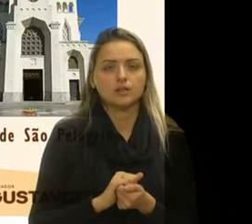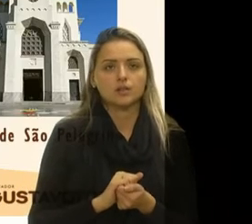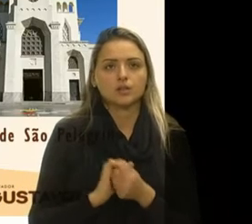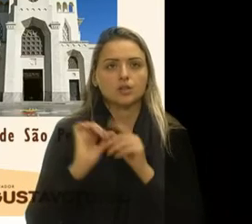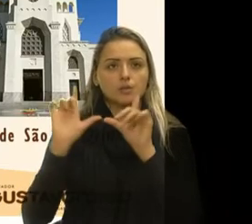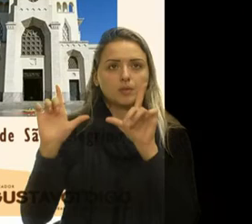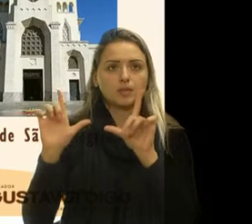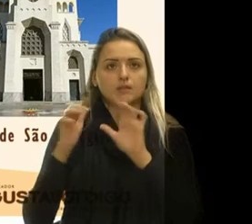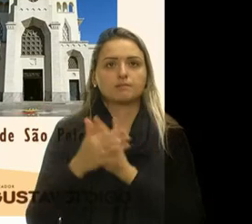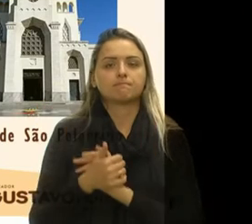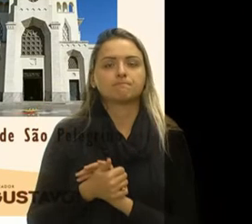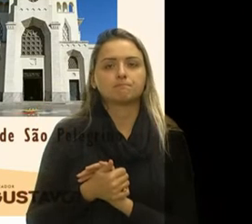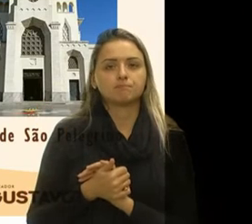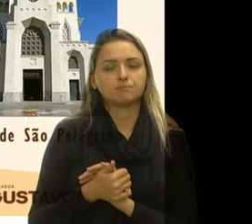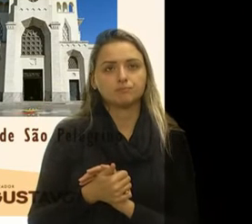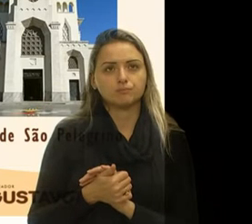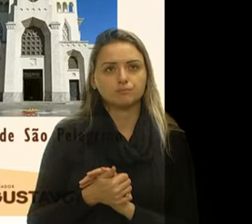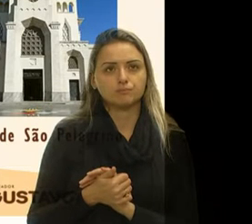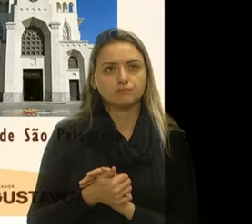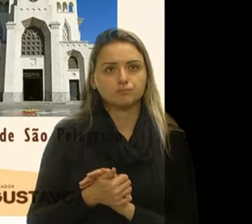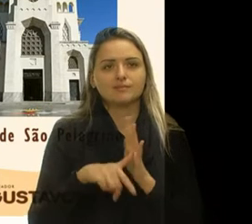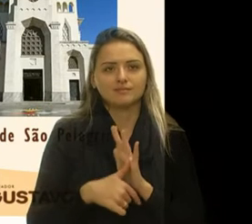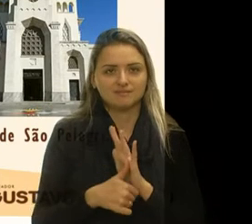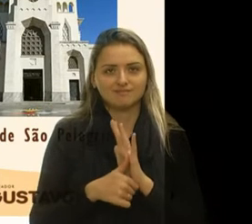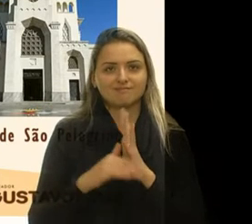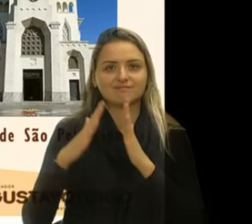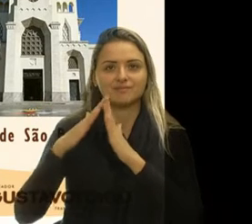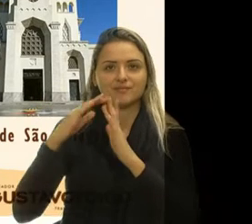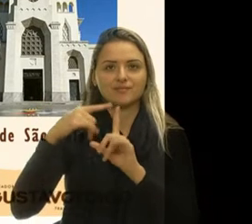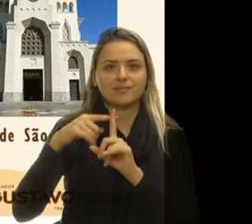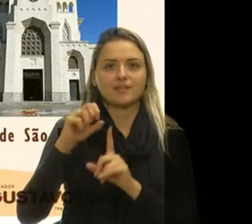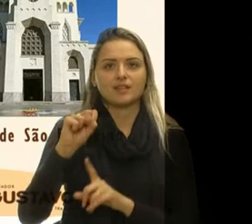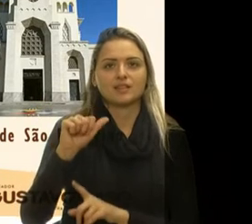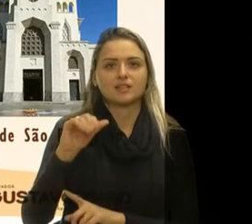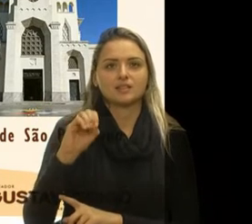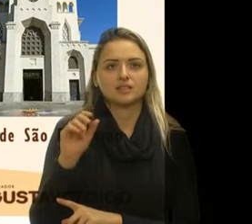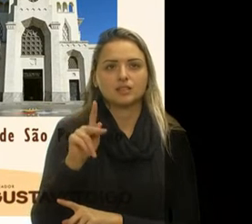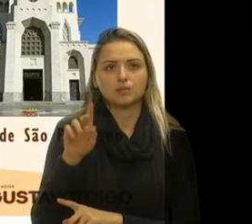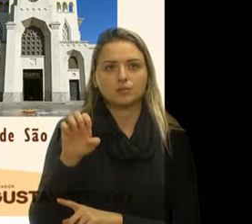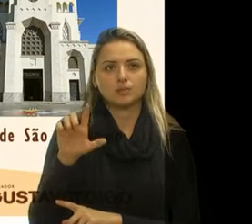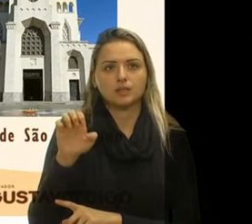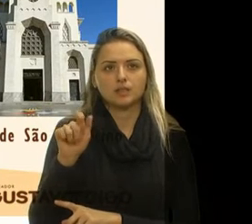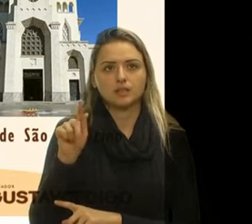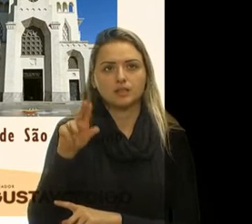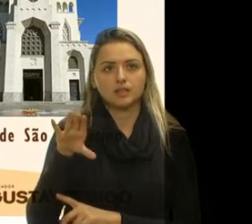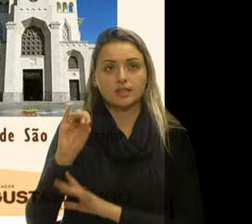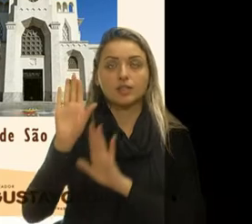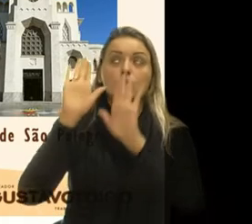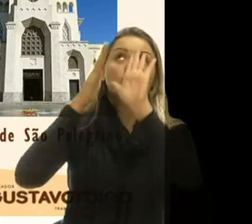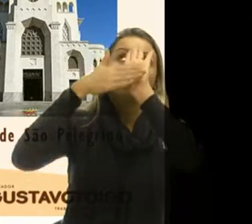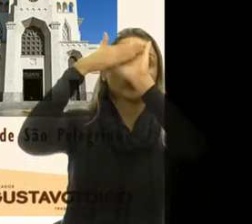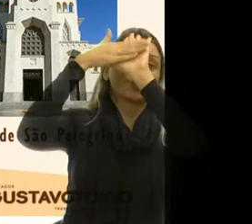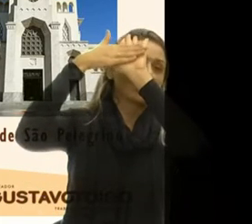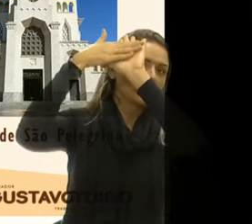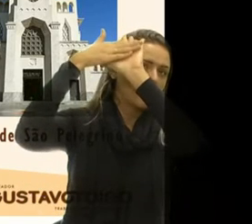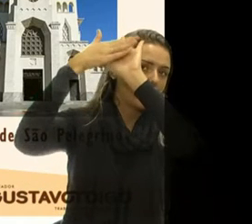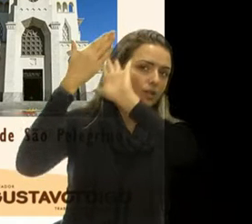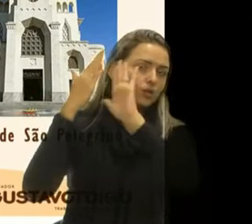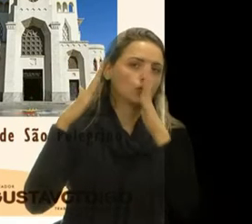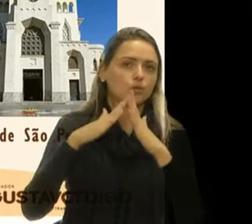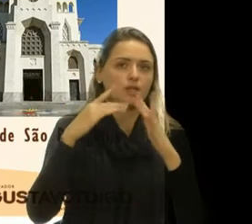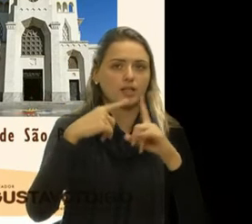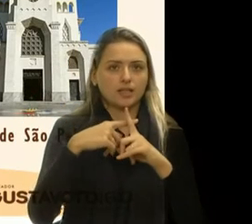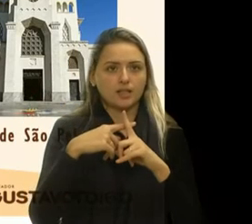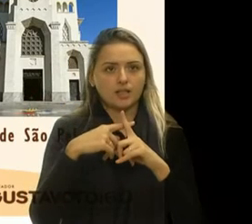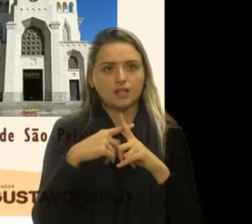e que o nave esteve à frente. Algumas imagens, o juízo final que é pintado sob o teto da igreja, e essa